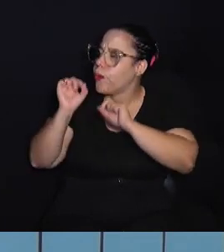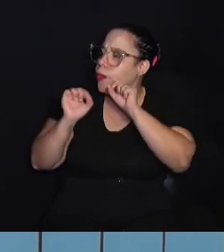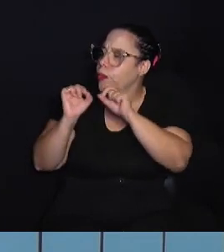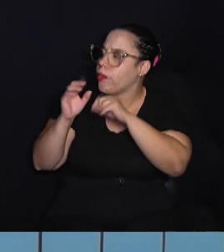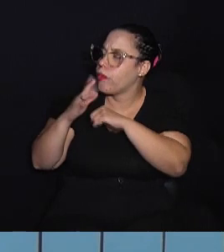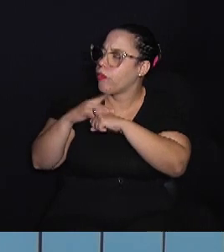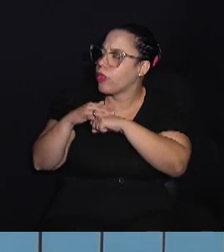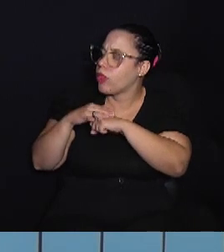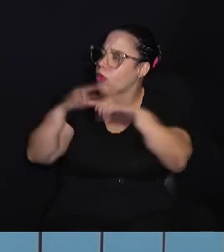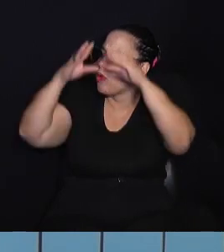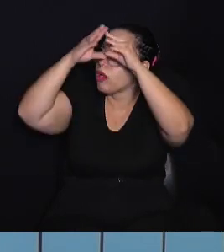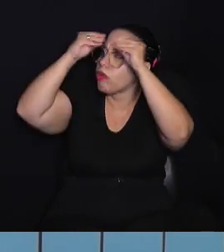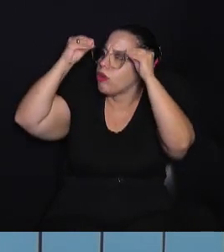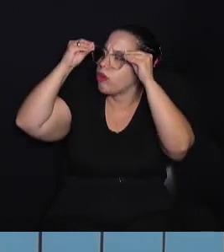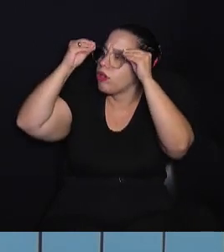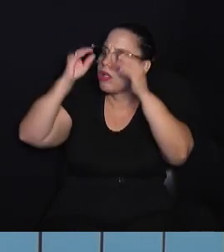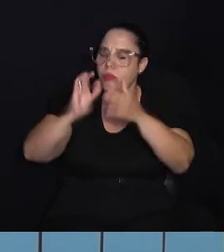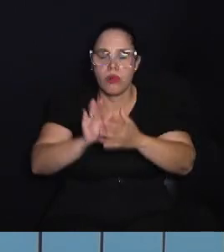doença do Alzheimer?